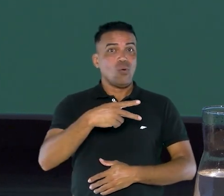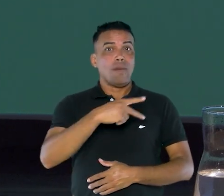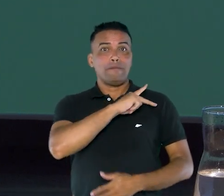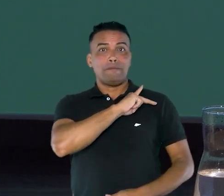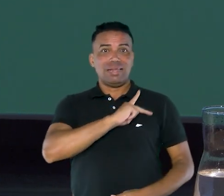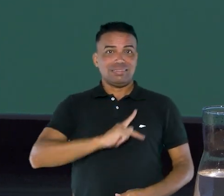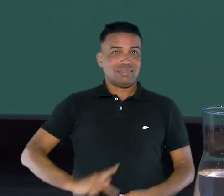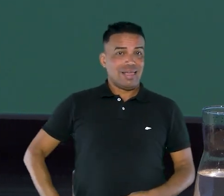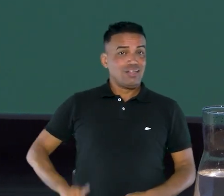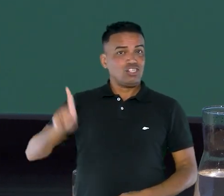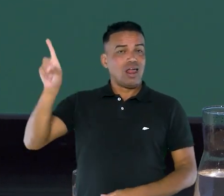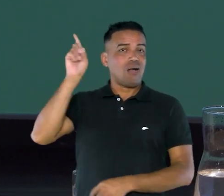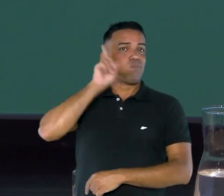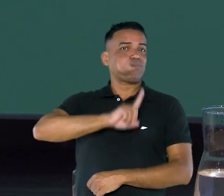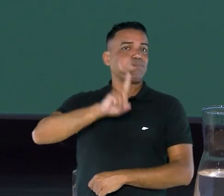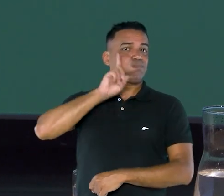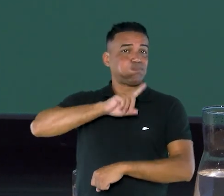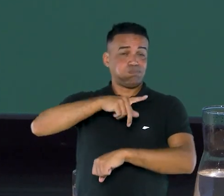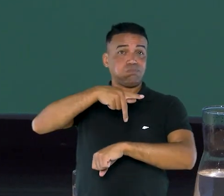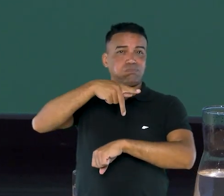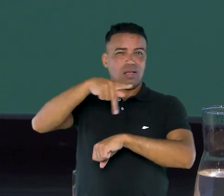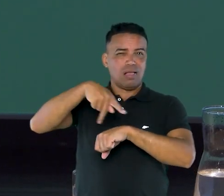presidente americano,